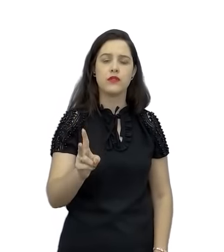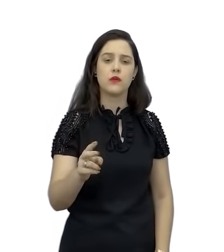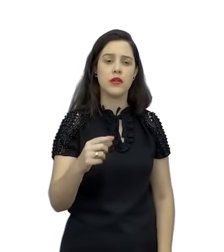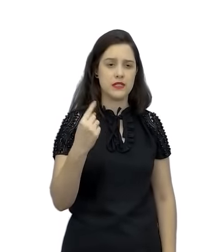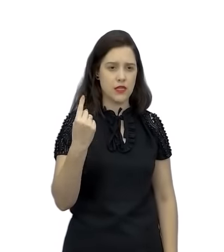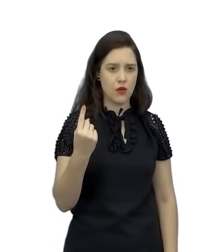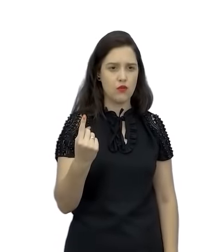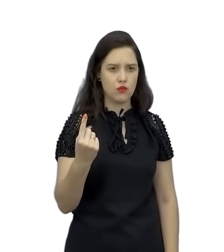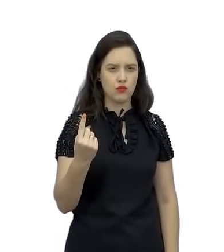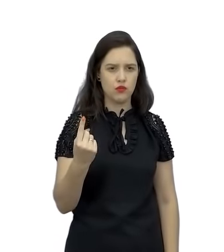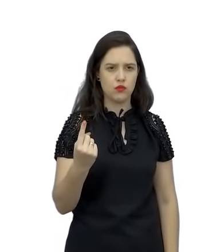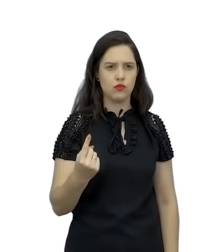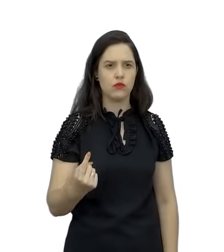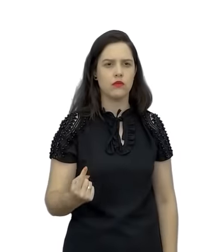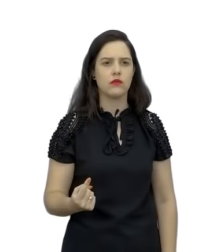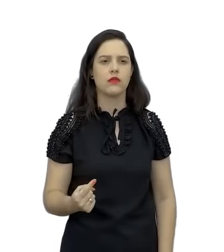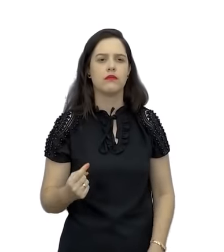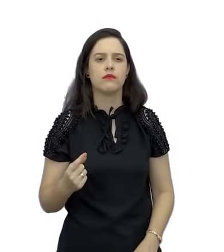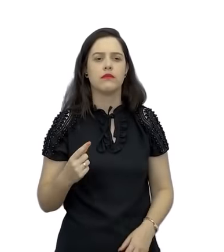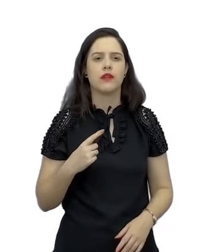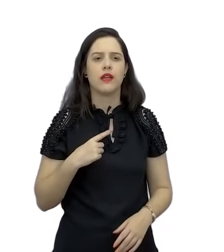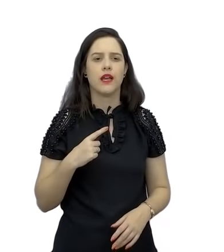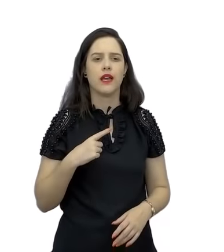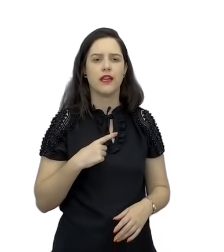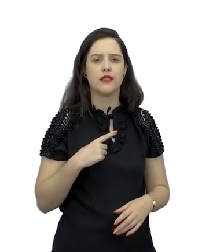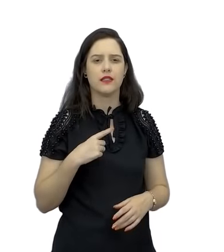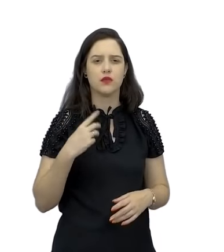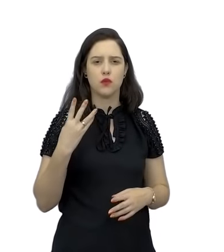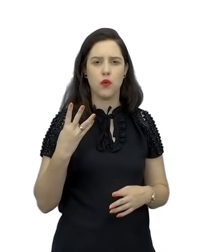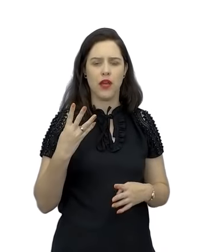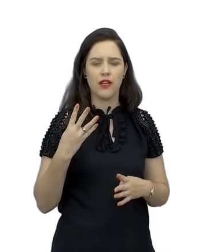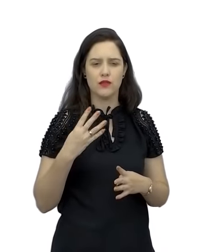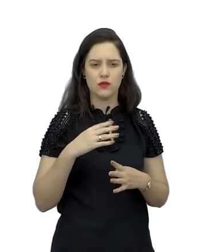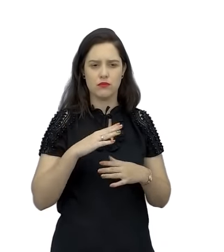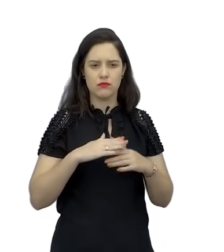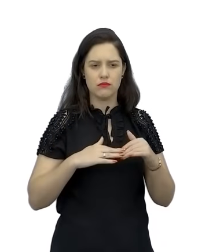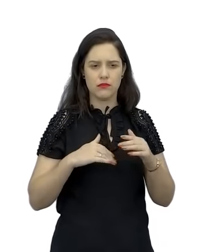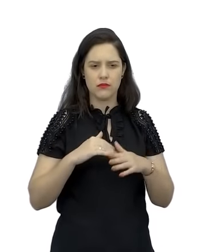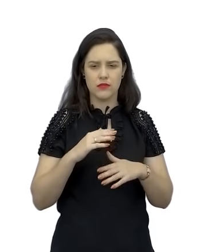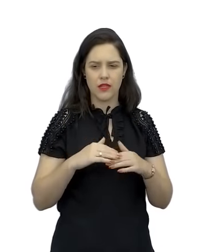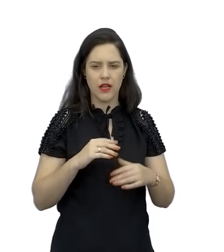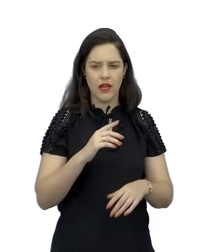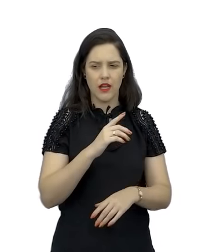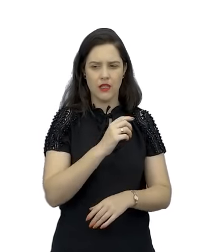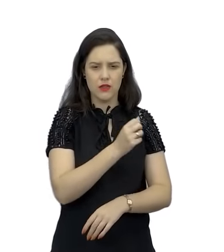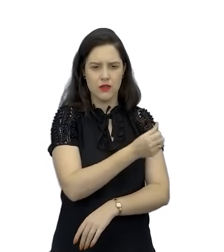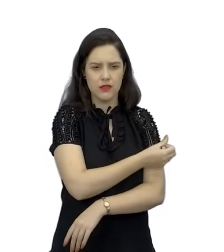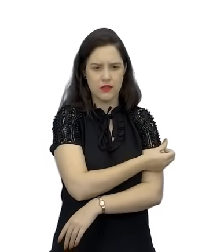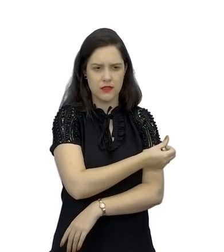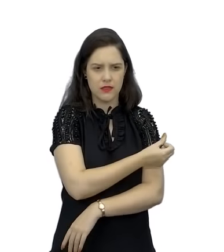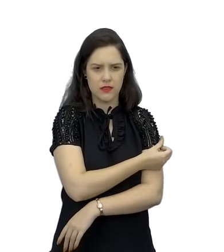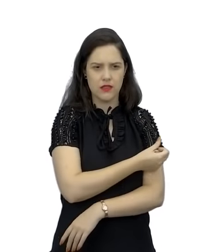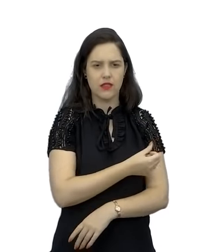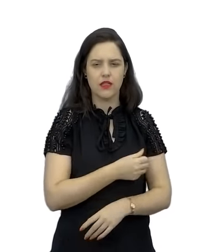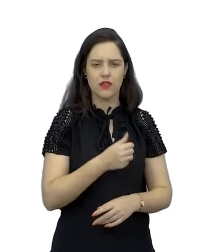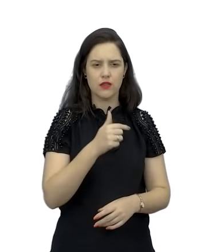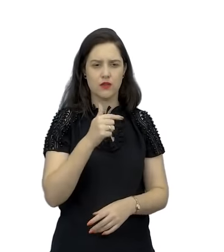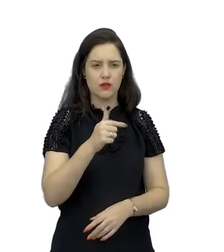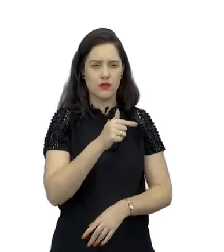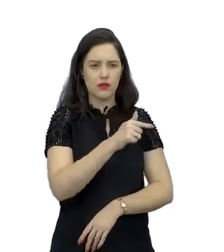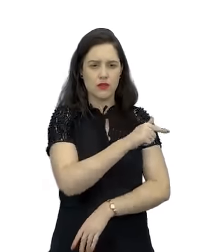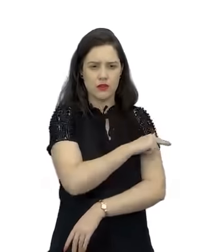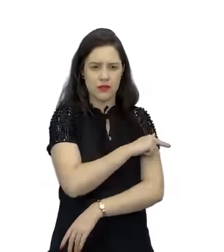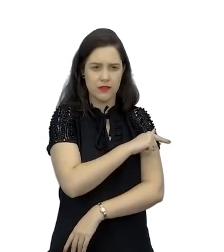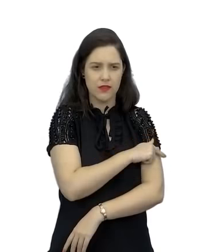a gente tem aqui essas 4 habilidades para o 6º ano, para o 7º aqui nós temos uma